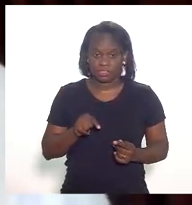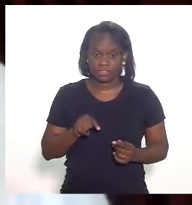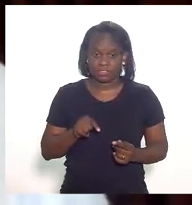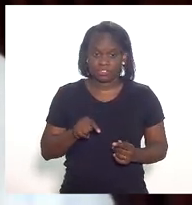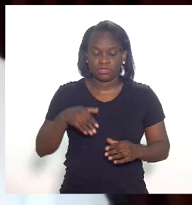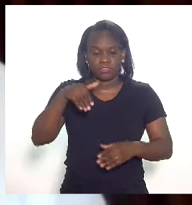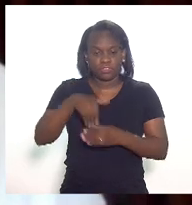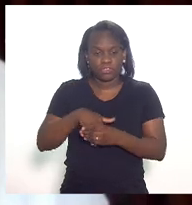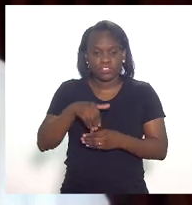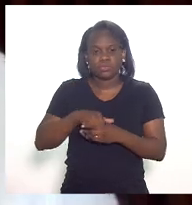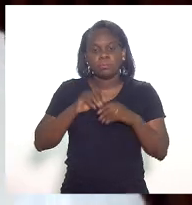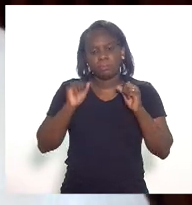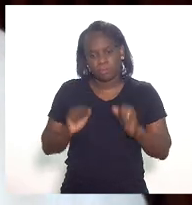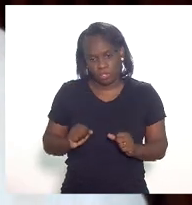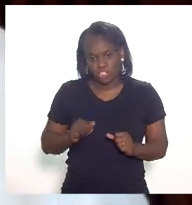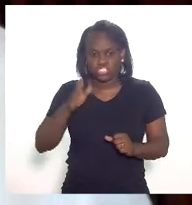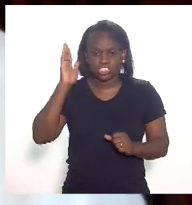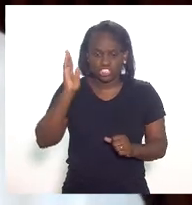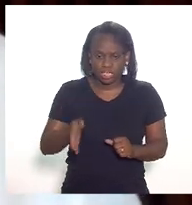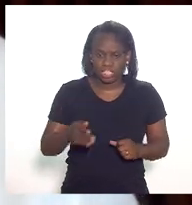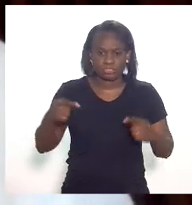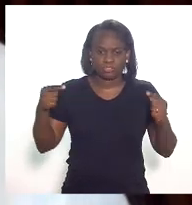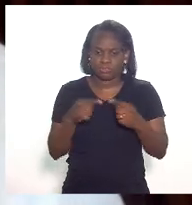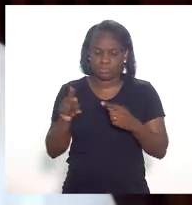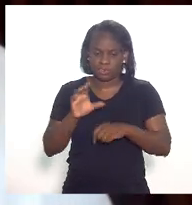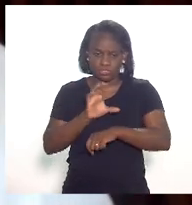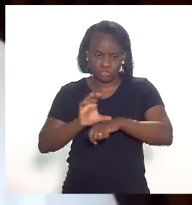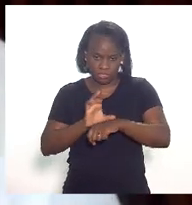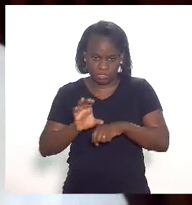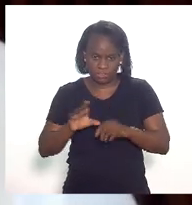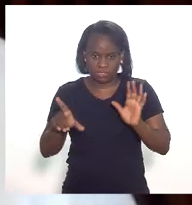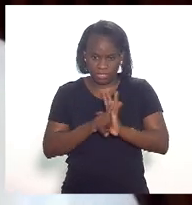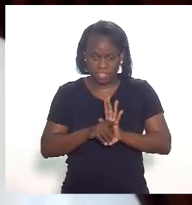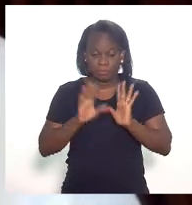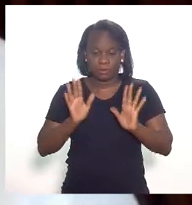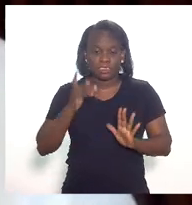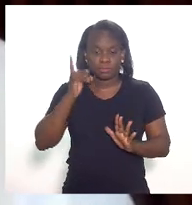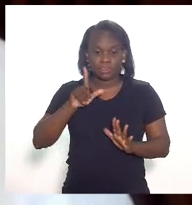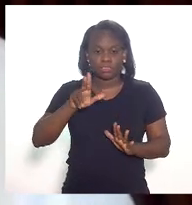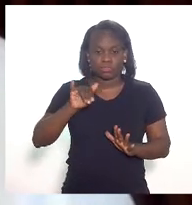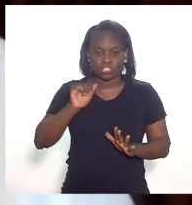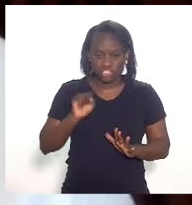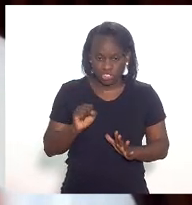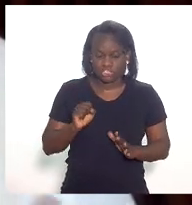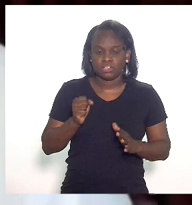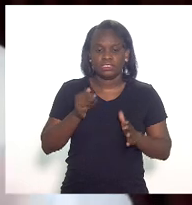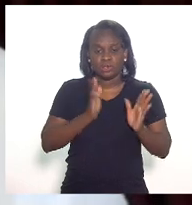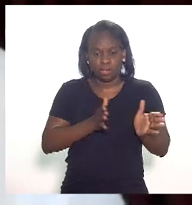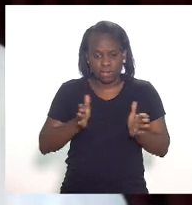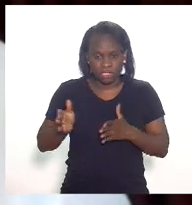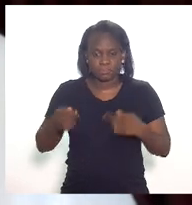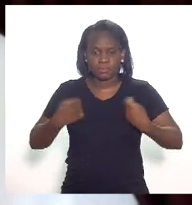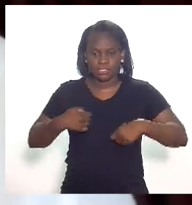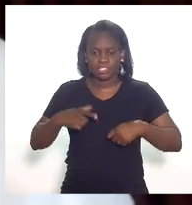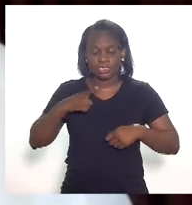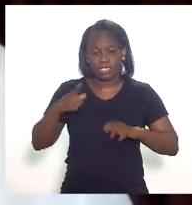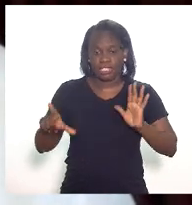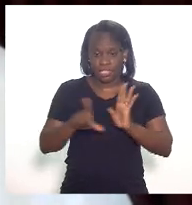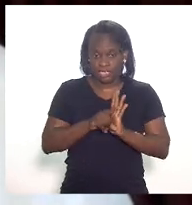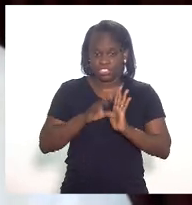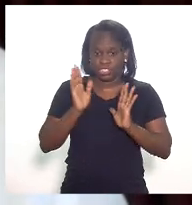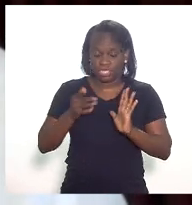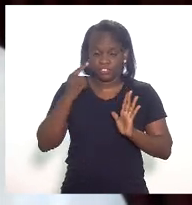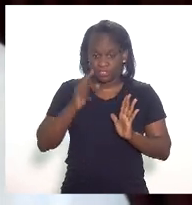o voto até poderia ser direto pela inconstitucionalidade. Mas como o deputado Luiz Paulo faz a questão de ordem de que há uma lei que já foi